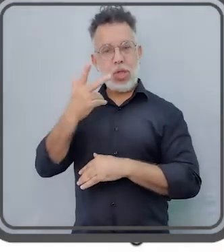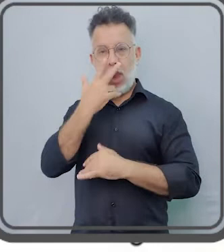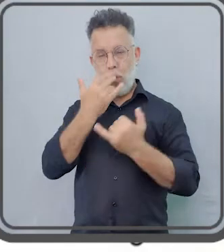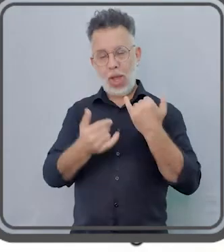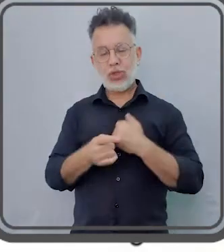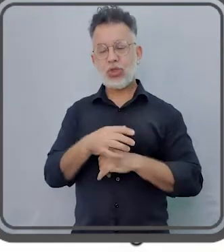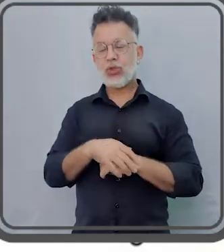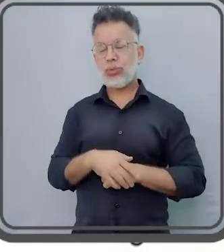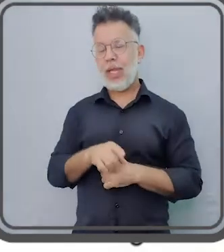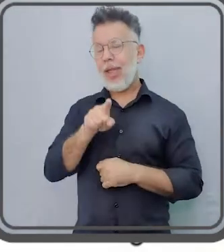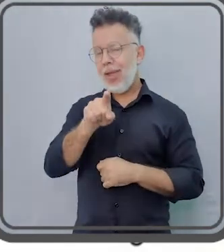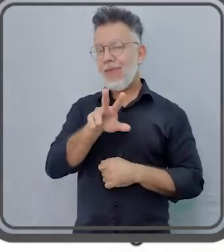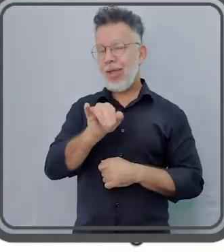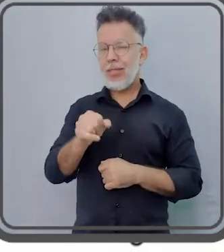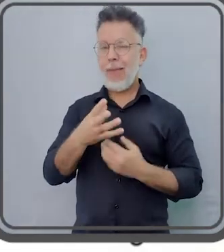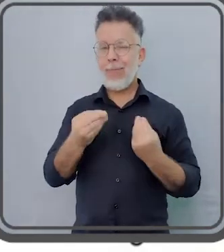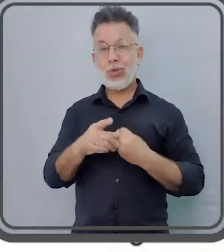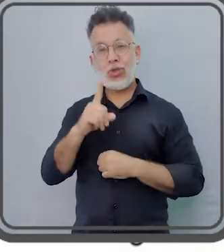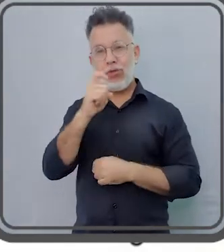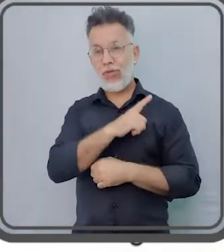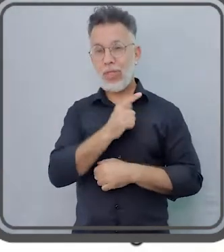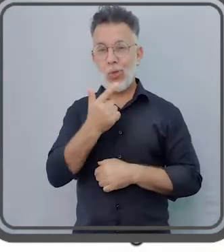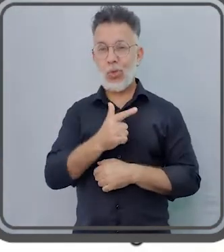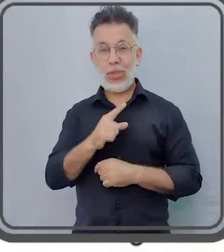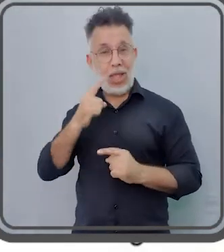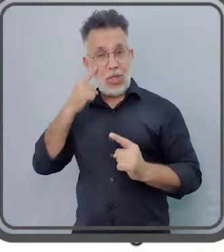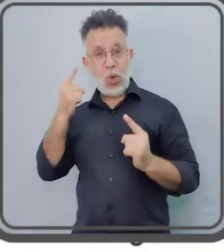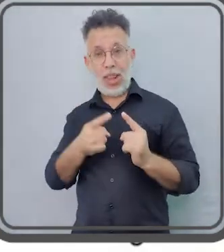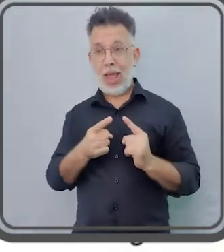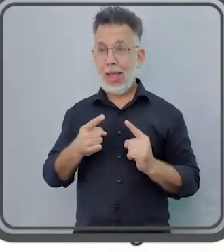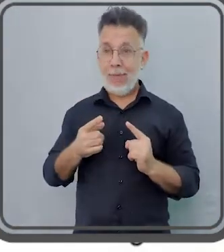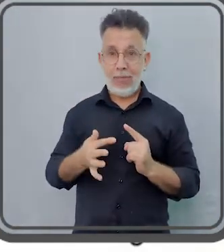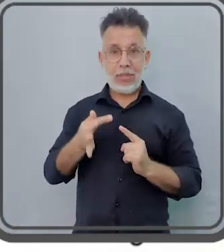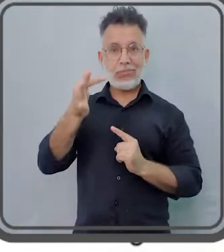muito difícil não ter esse olhar para as próximas grandes inovações do mundo.